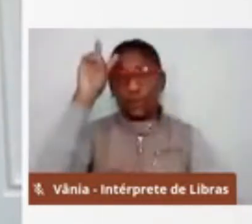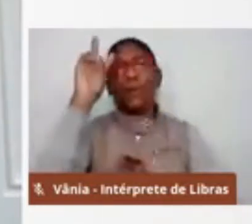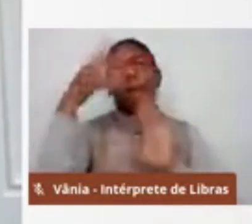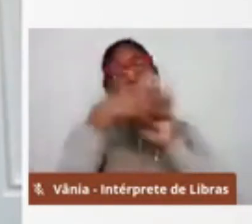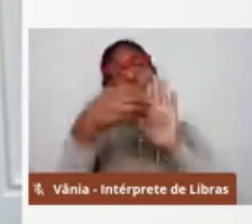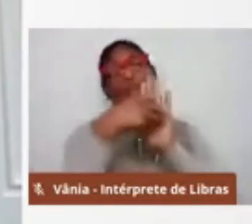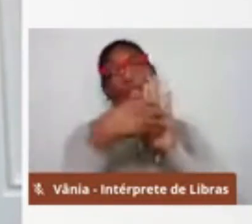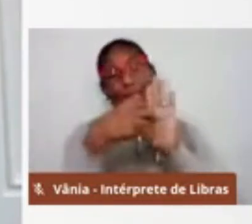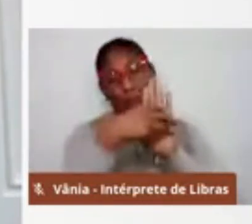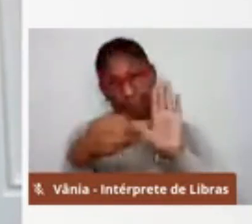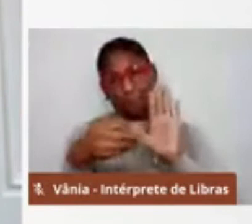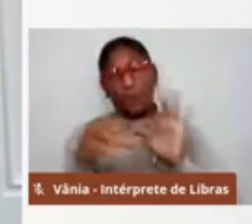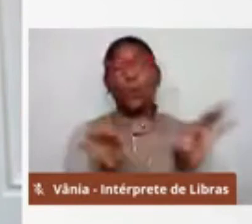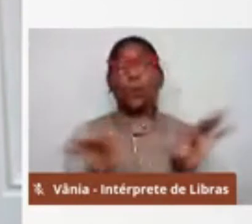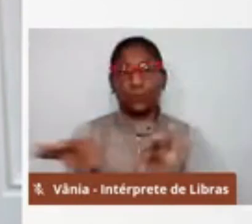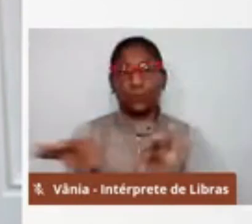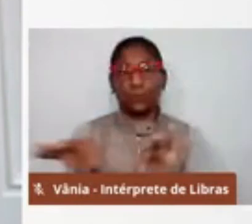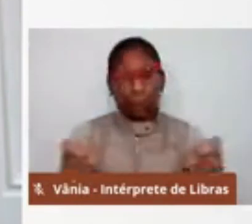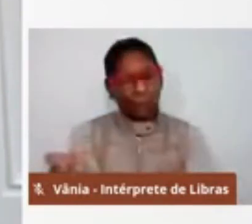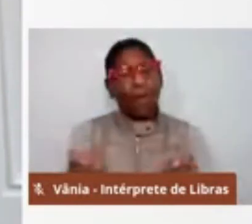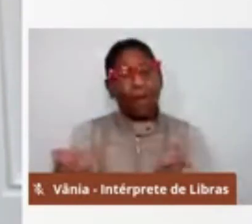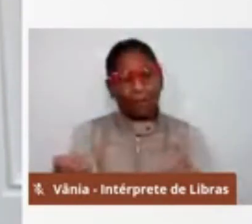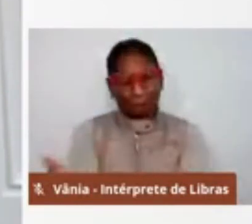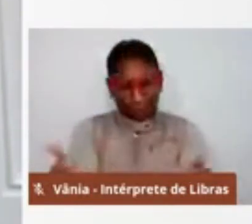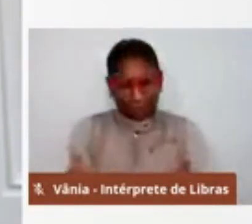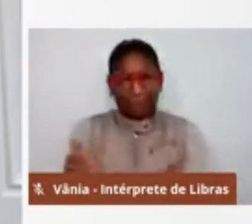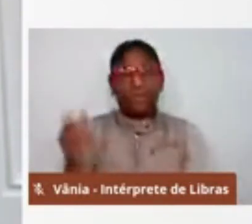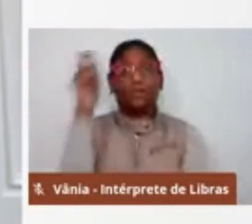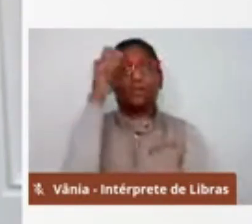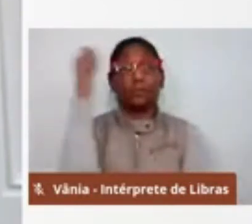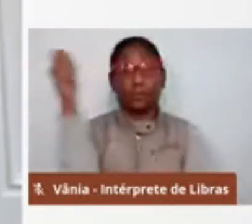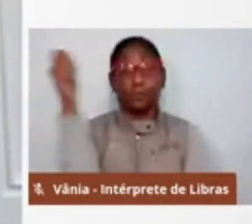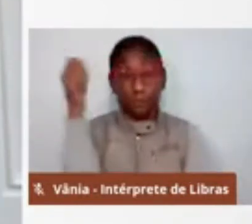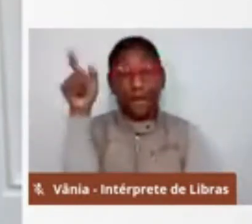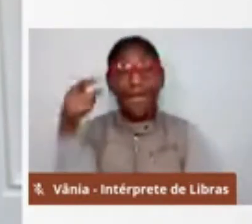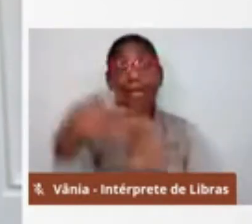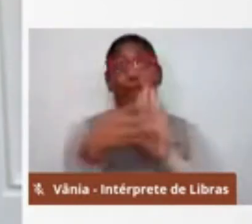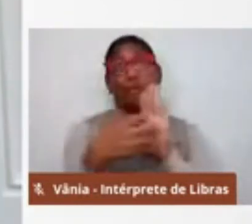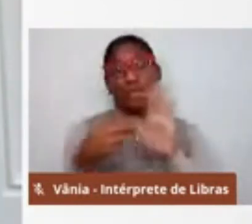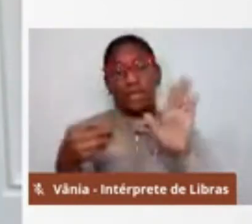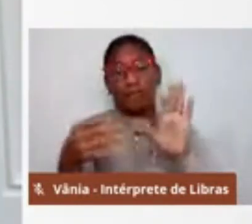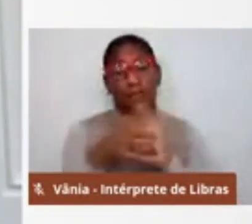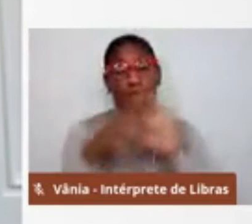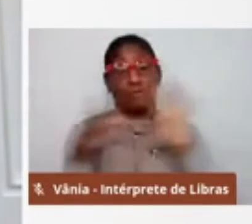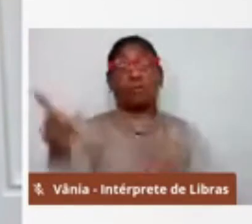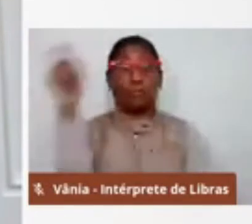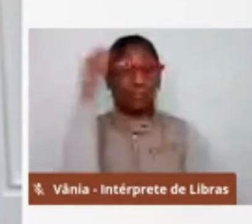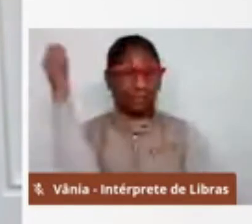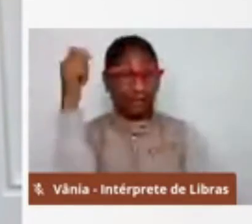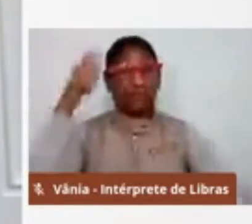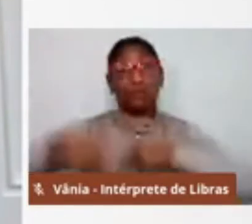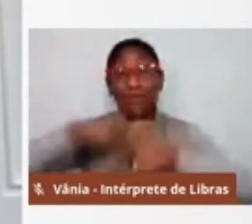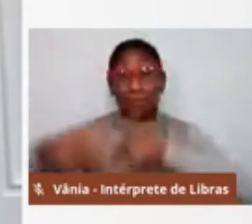distanciamento controlado no estado do Rio Grande do Sul, que, mais uma vez, eu insisto, é um modelo que permitiu ao Estado ter as